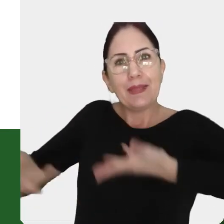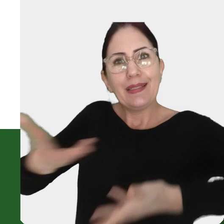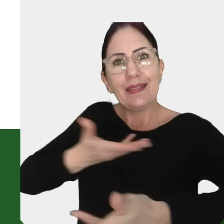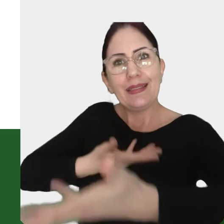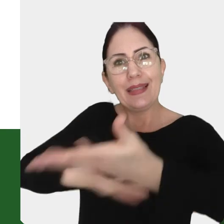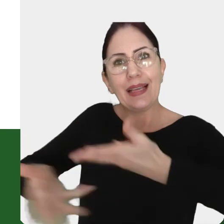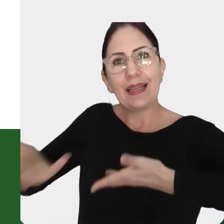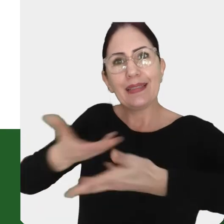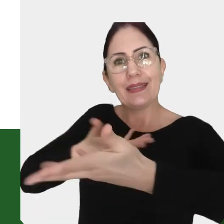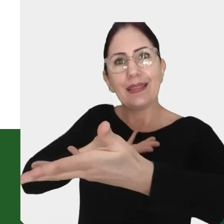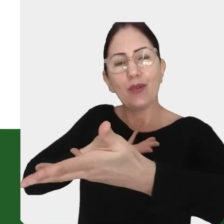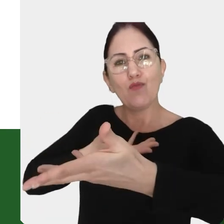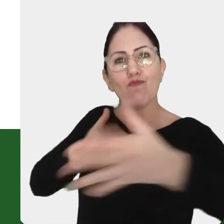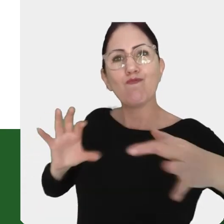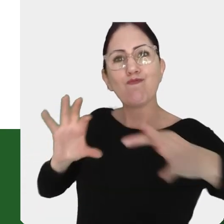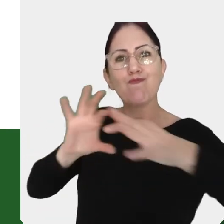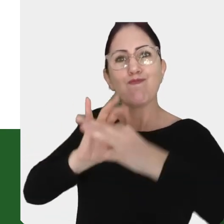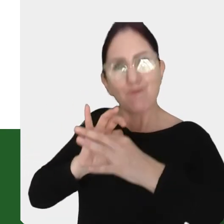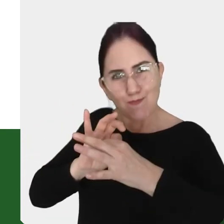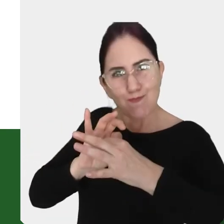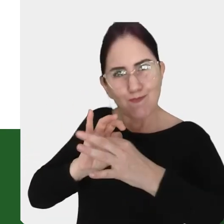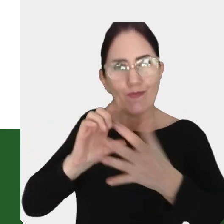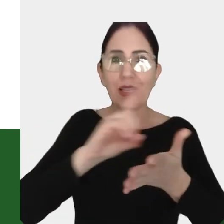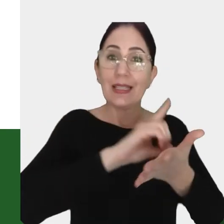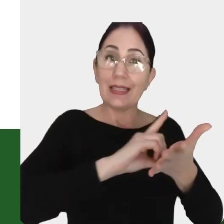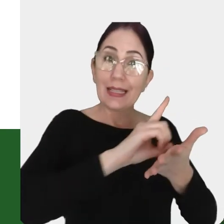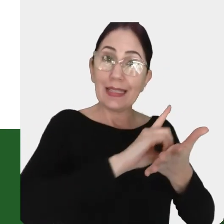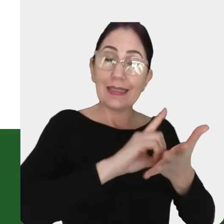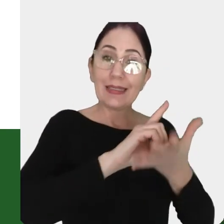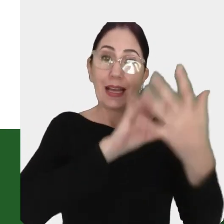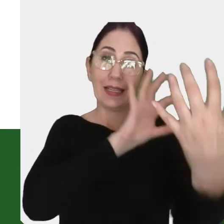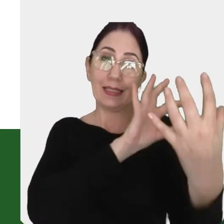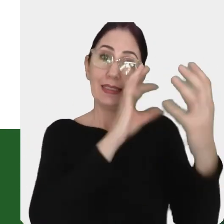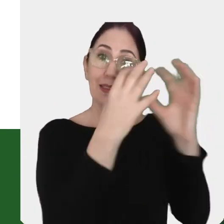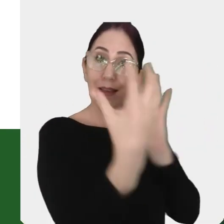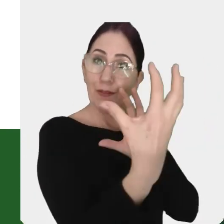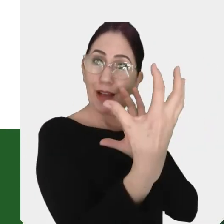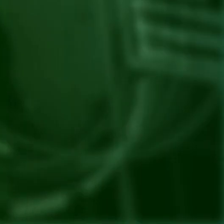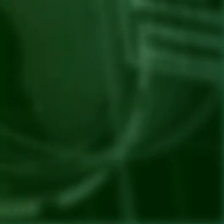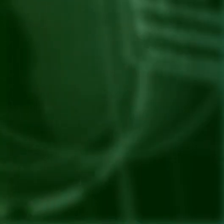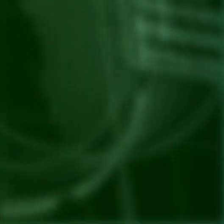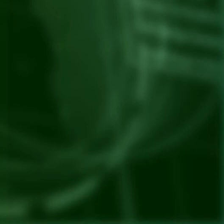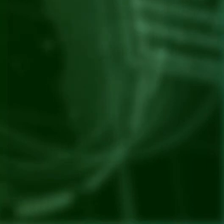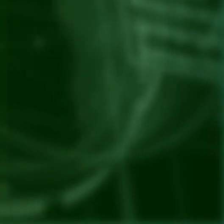que está aí super próximo e ligado ao design de interface.